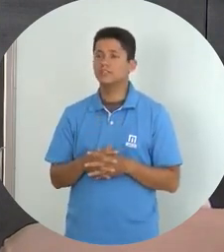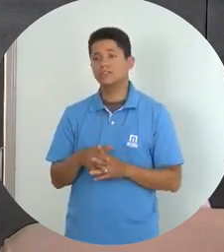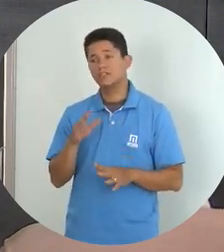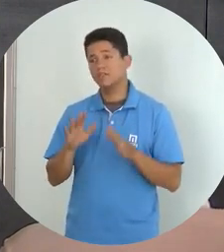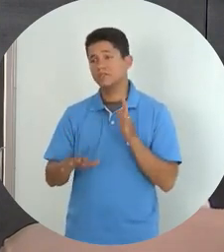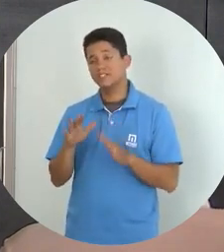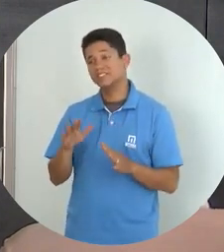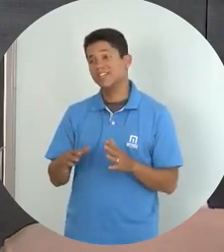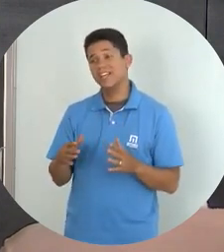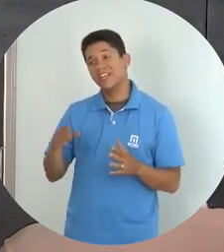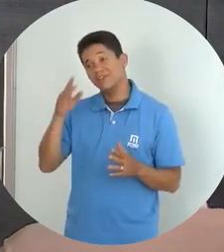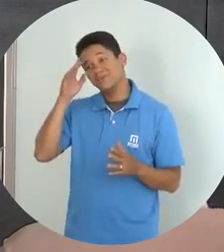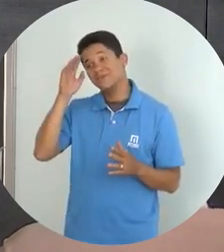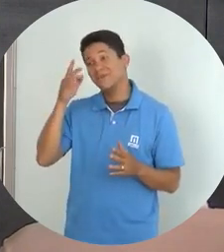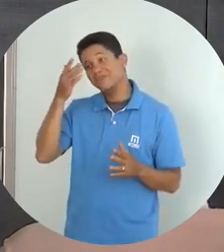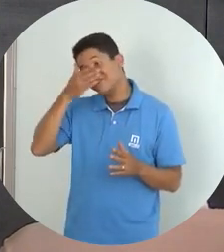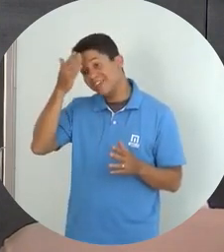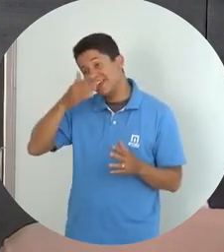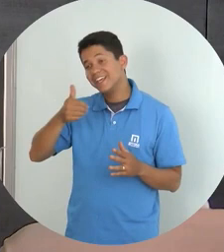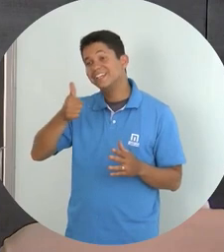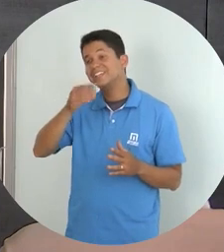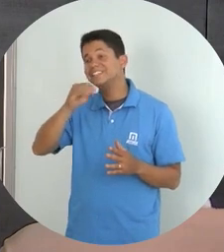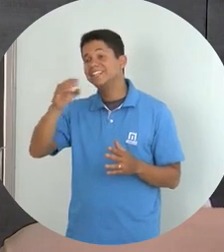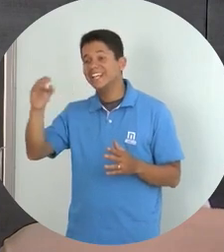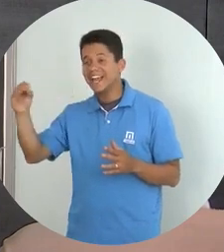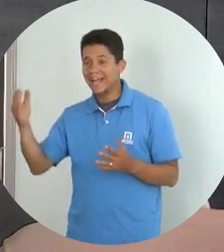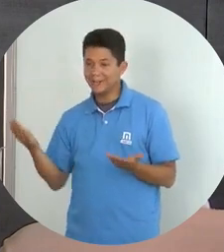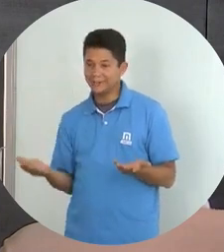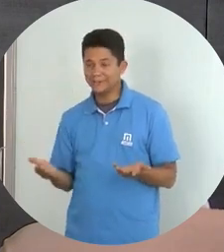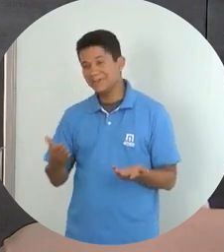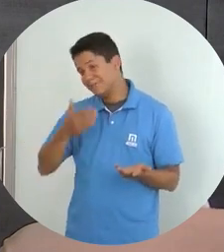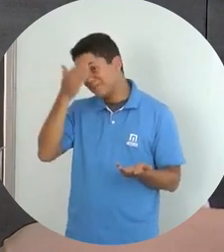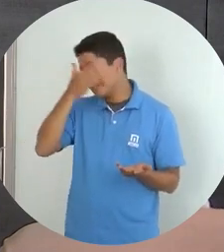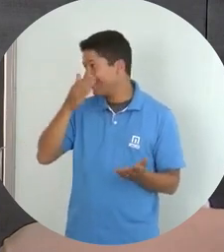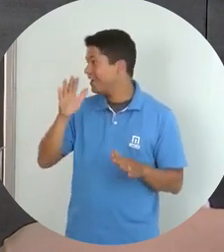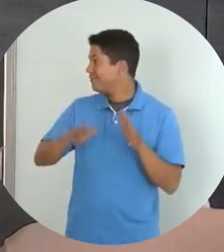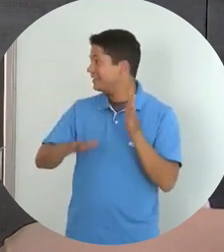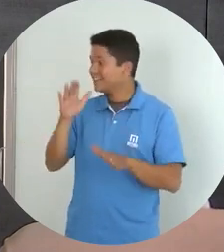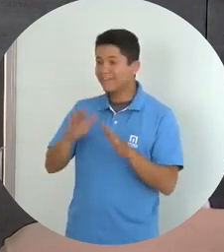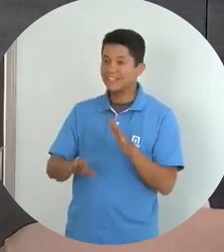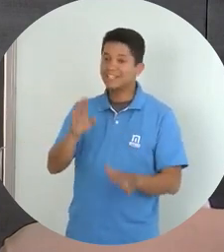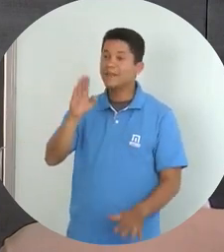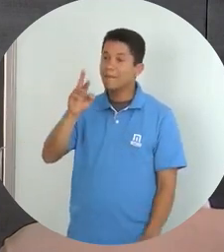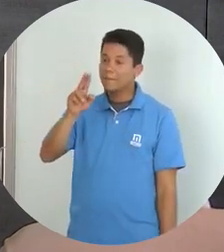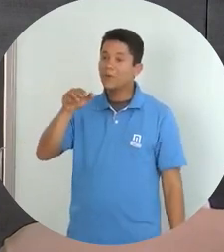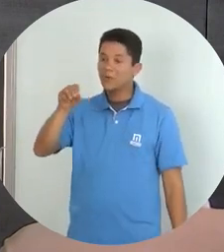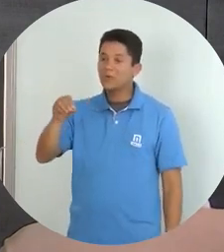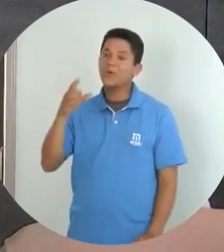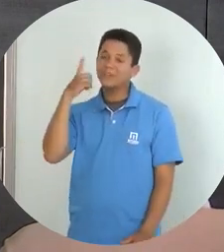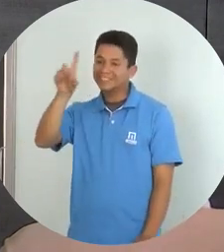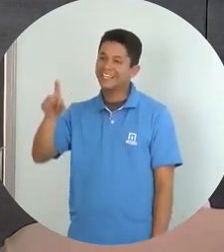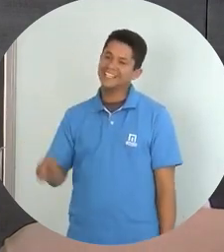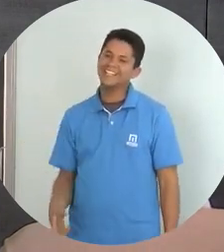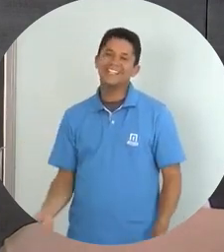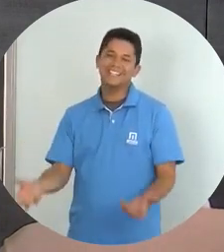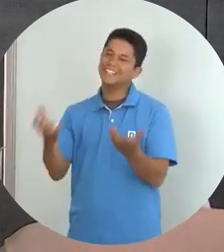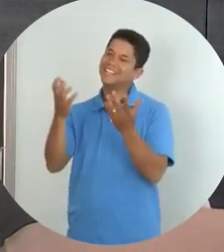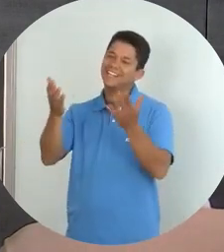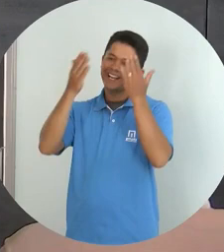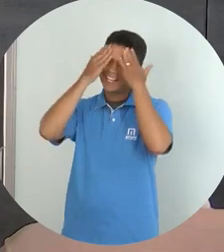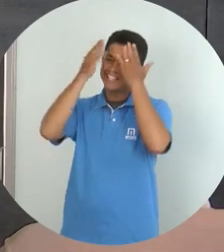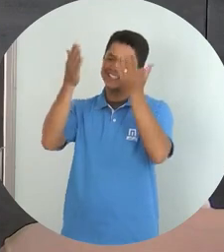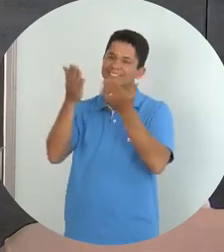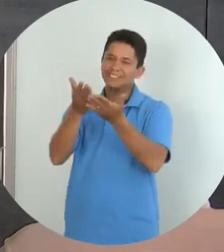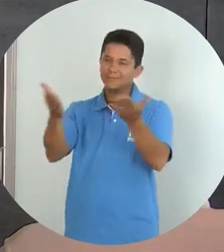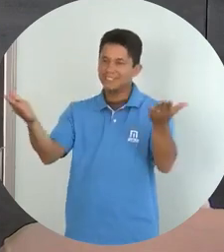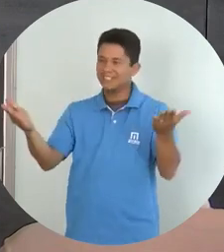Provavelmente eu não verei o centenário, mas eu espero que o Bruno chegue lá no nosso centenário. Então, eu queria fazer um agradecimento público